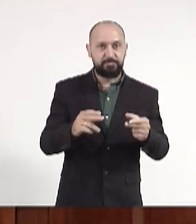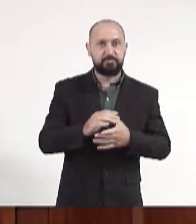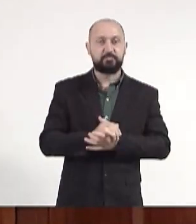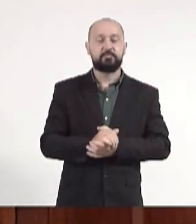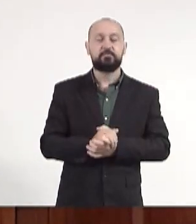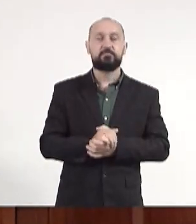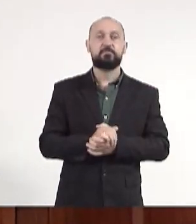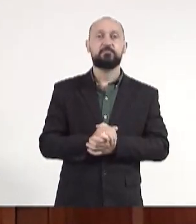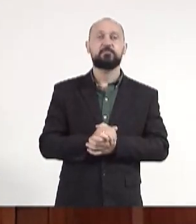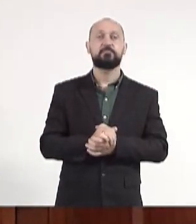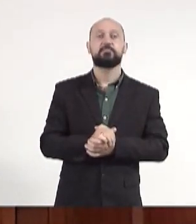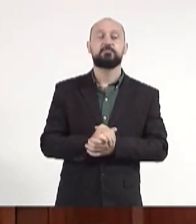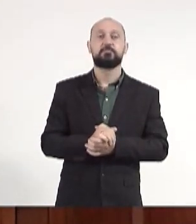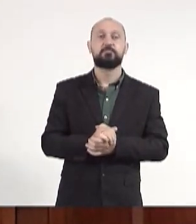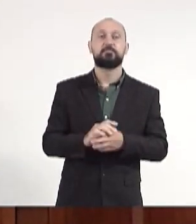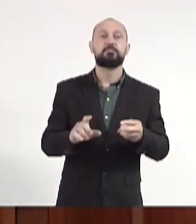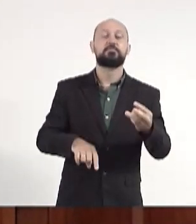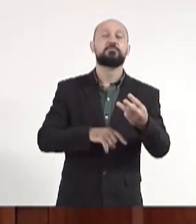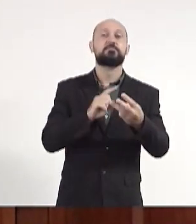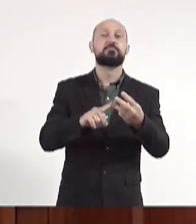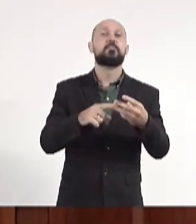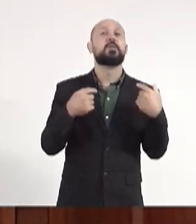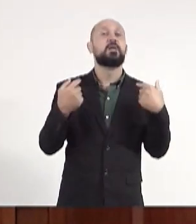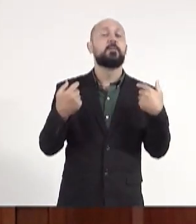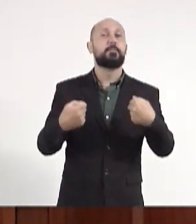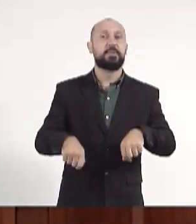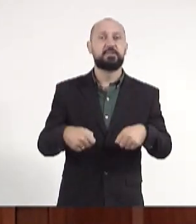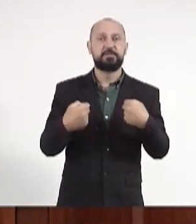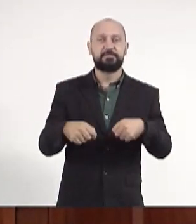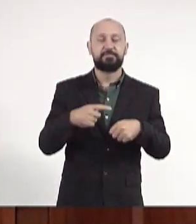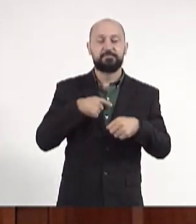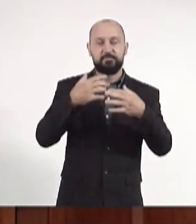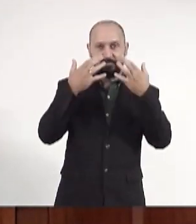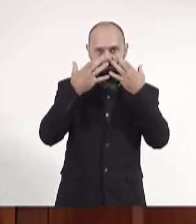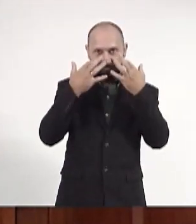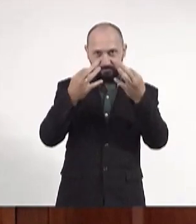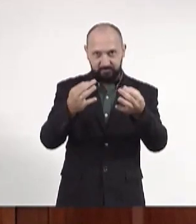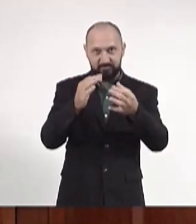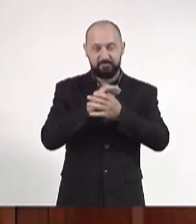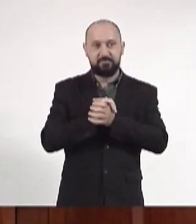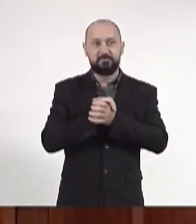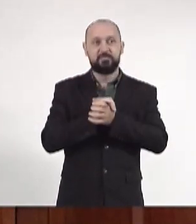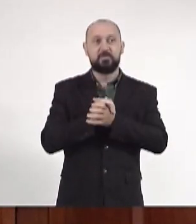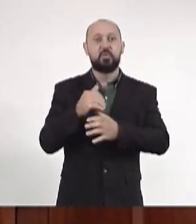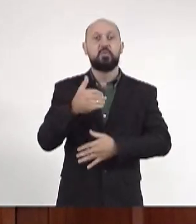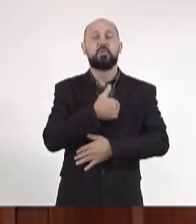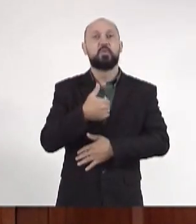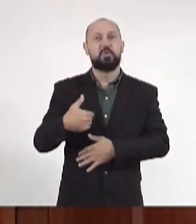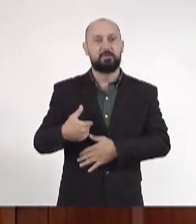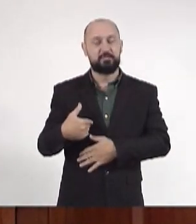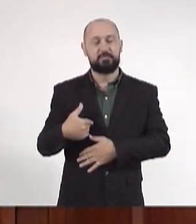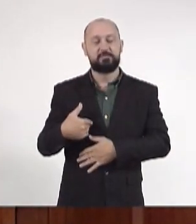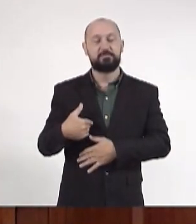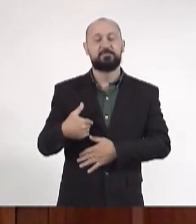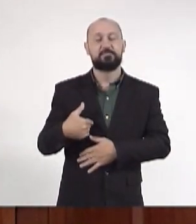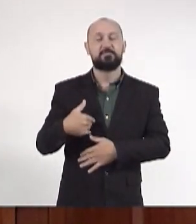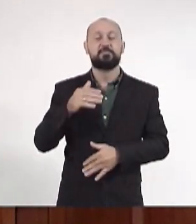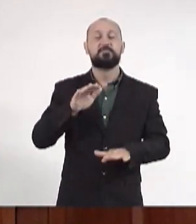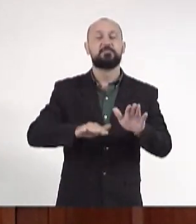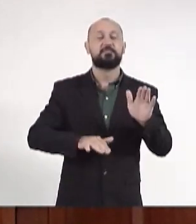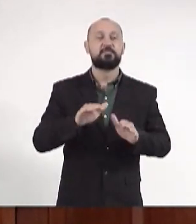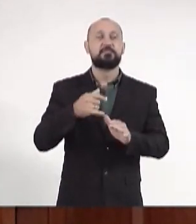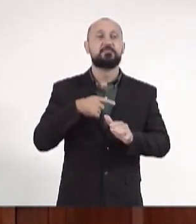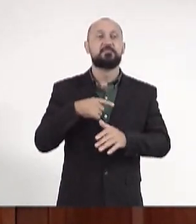formação. Outra situação que merece uma atenção do governo é